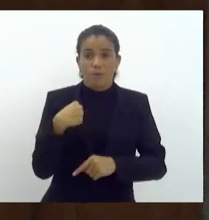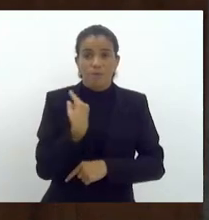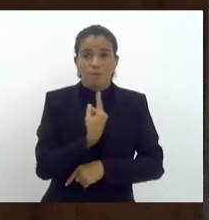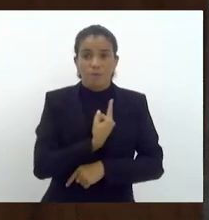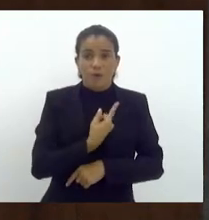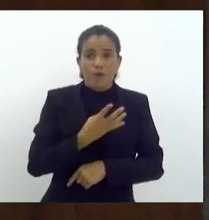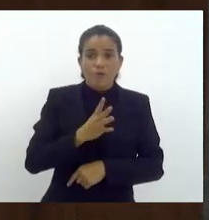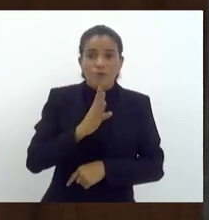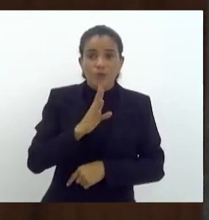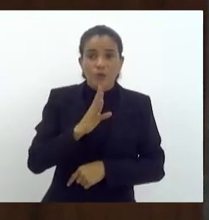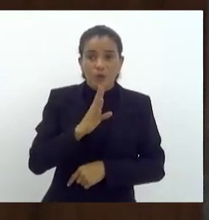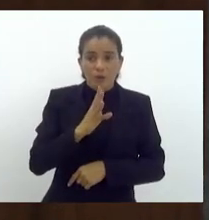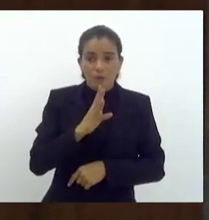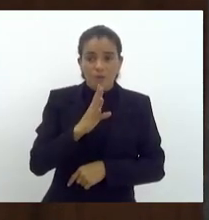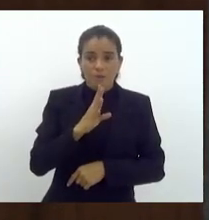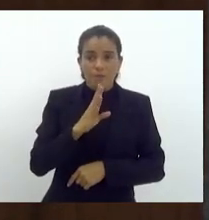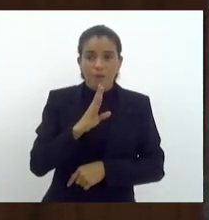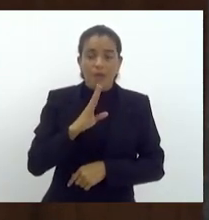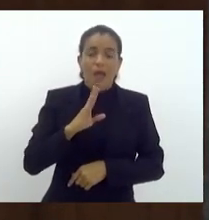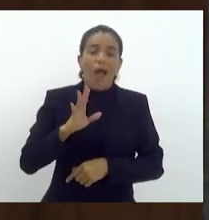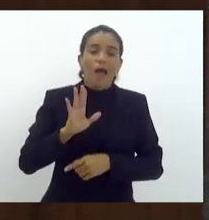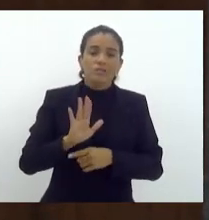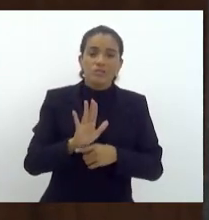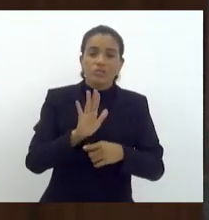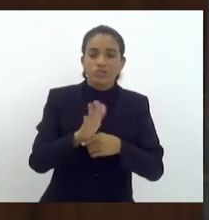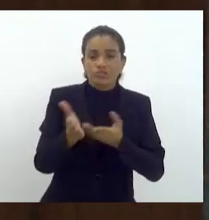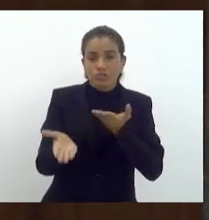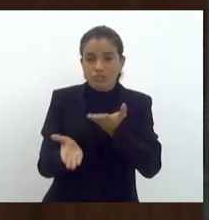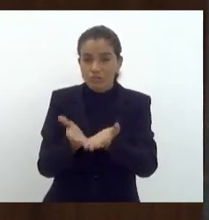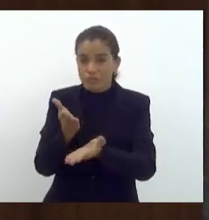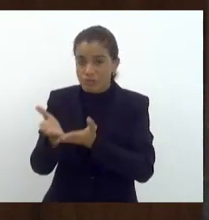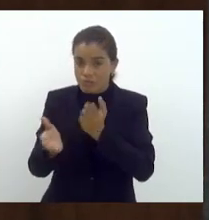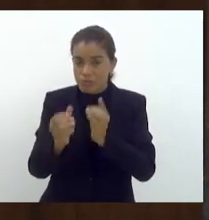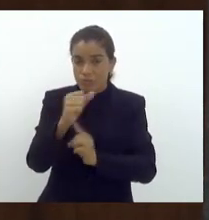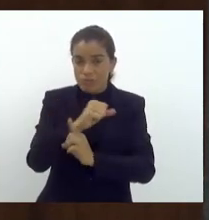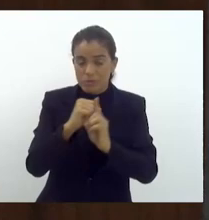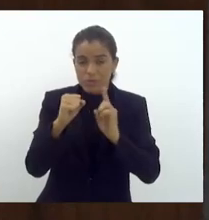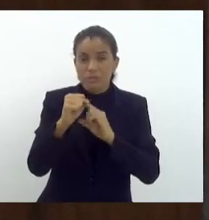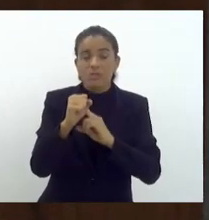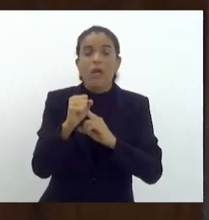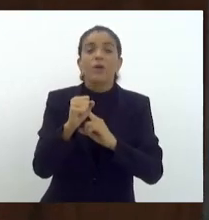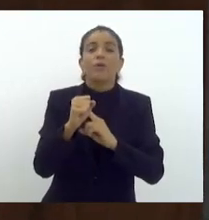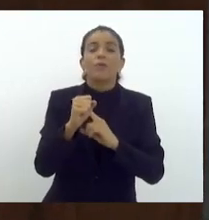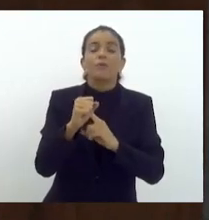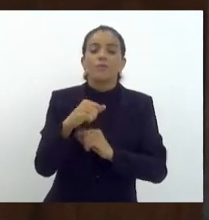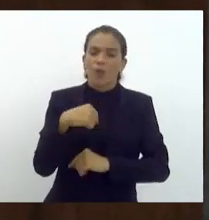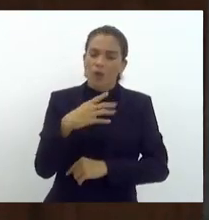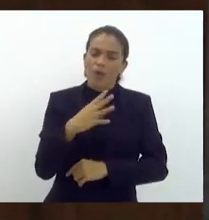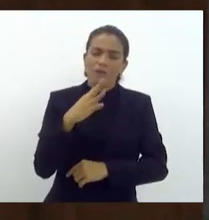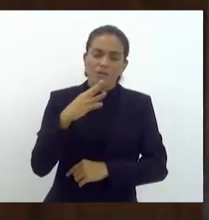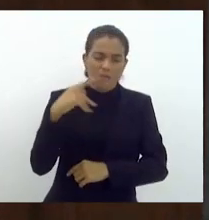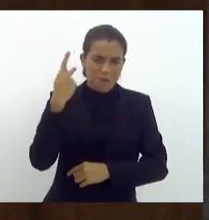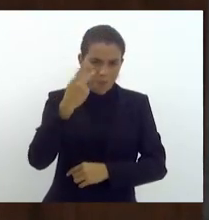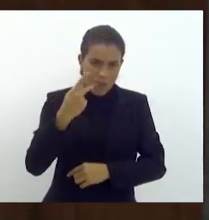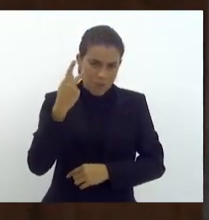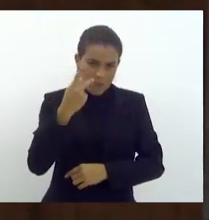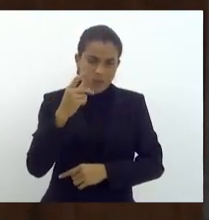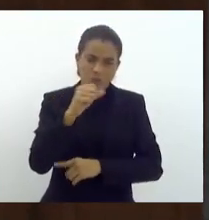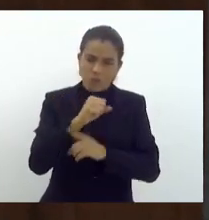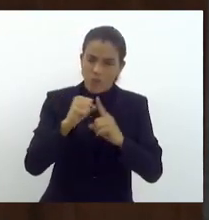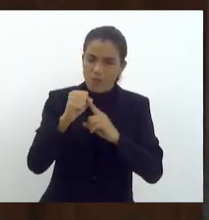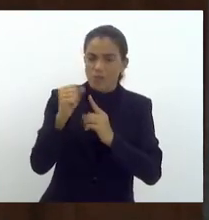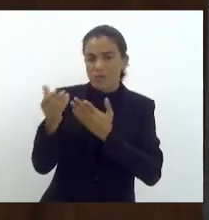conhecemos a rede sócio assistencial do Estado do Rio de Janeiro sabemos que a política sócio assistencial